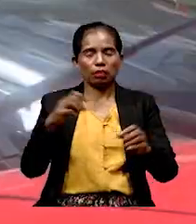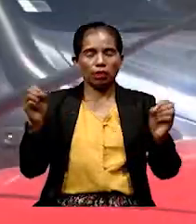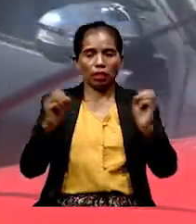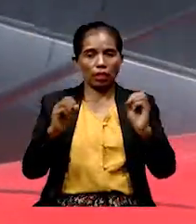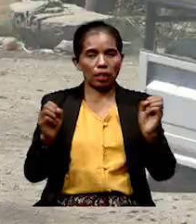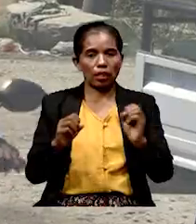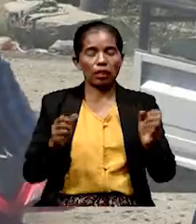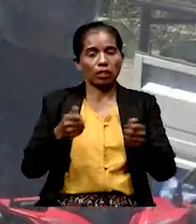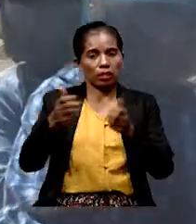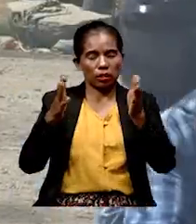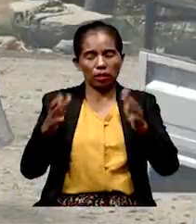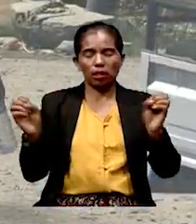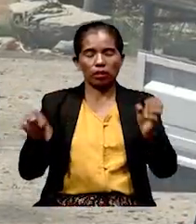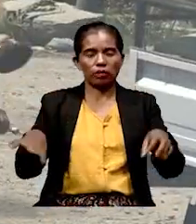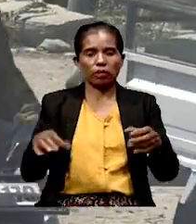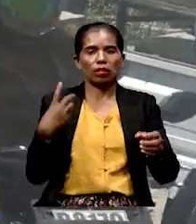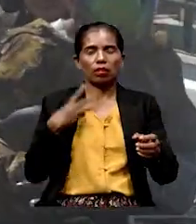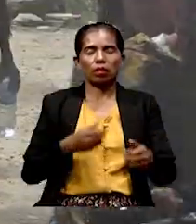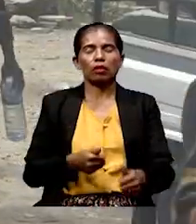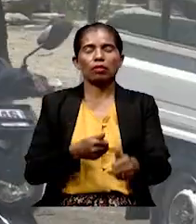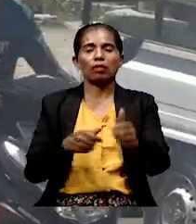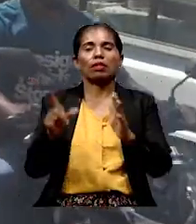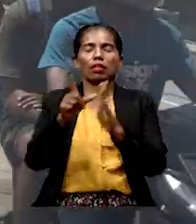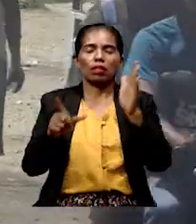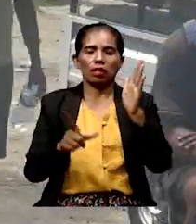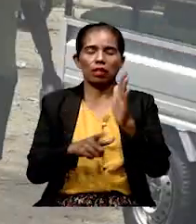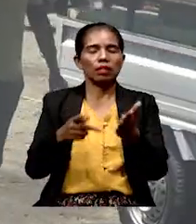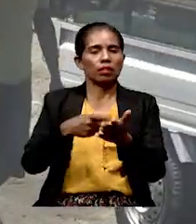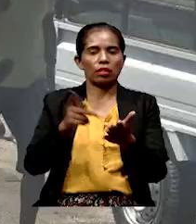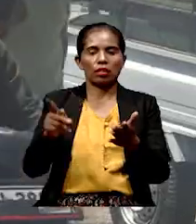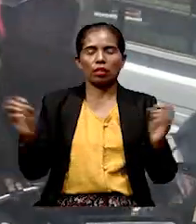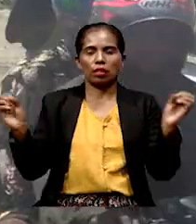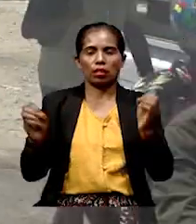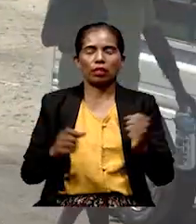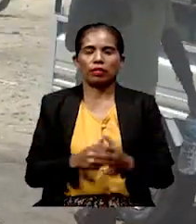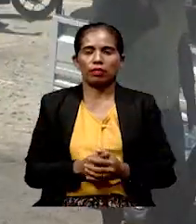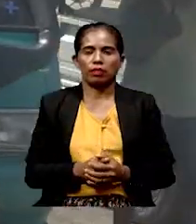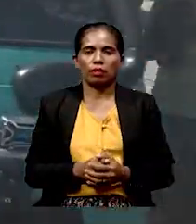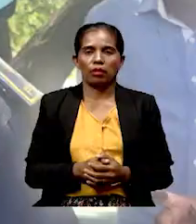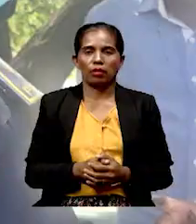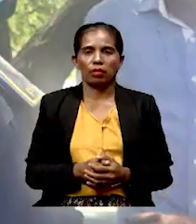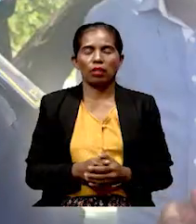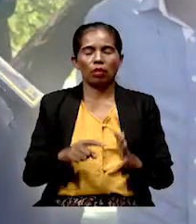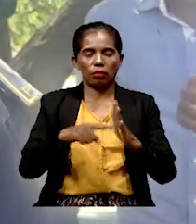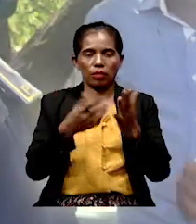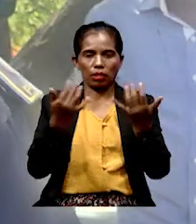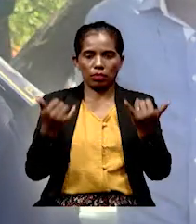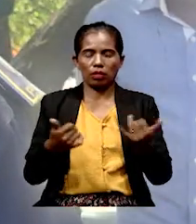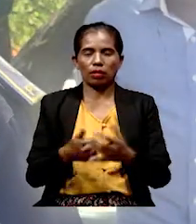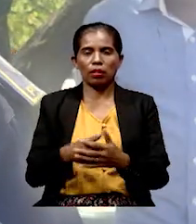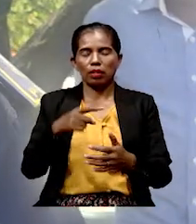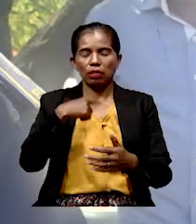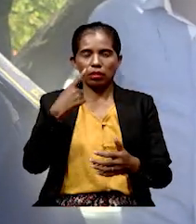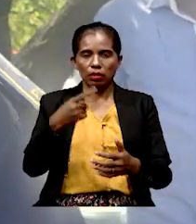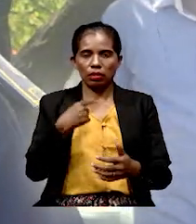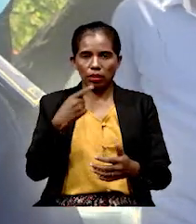mas opera, e se implementa a lei código estrada para circo, passa multa. Lá, só, for, chamar atenção lá. Começa o rimba, o rinê, né, se é deito,